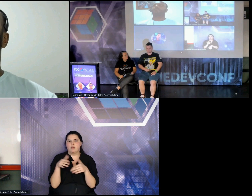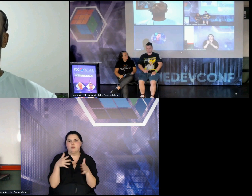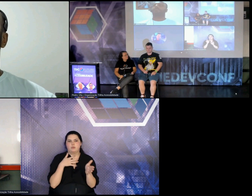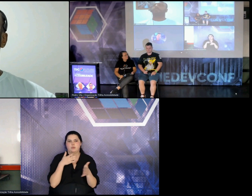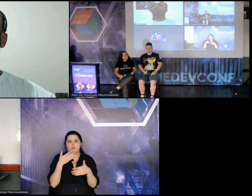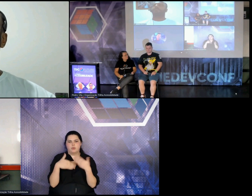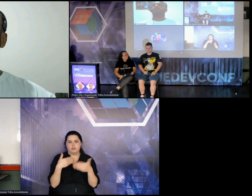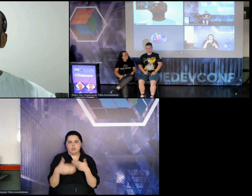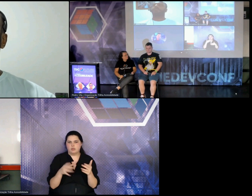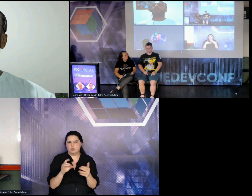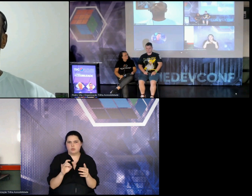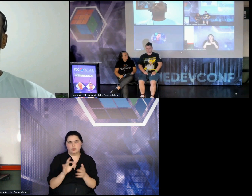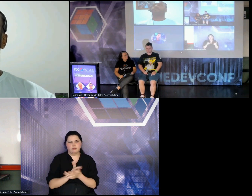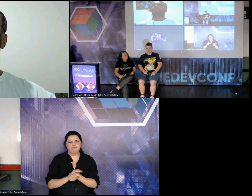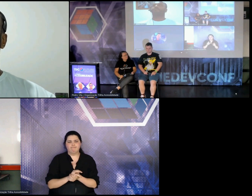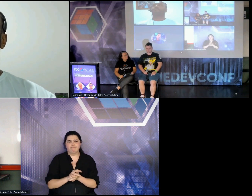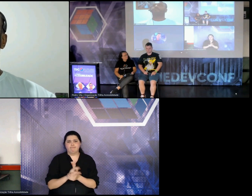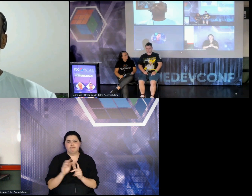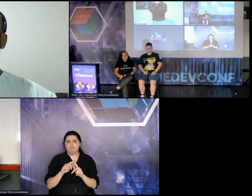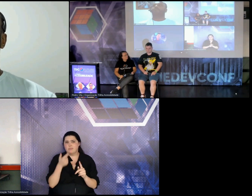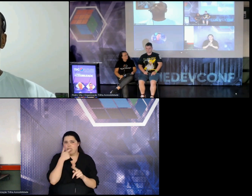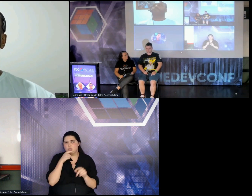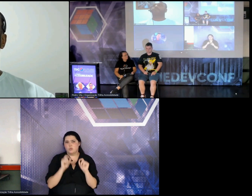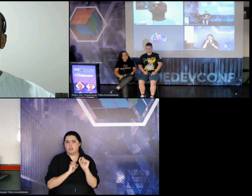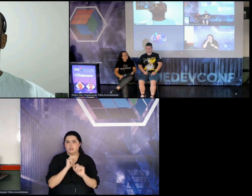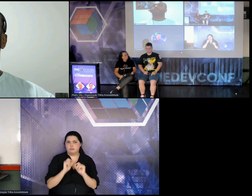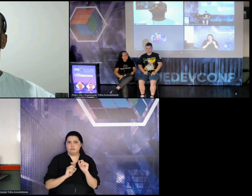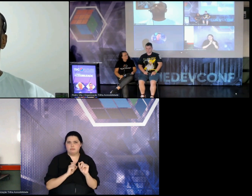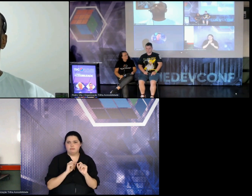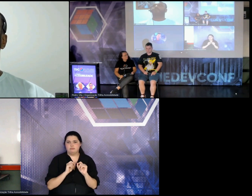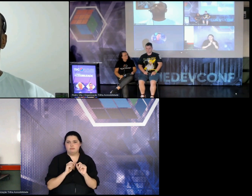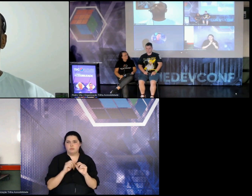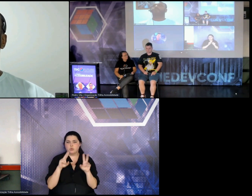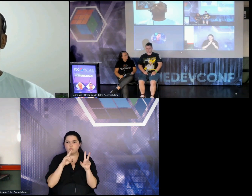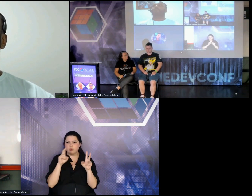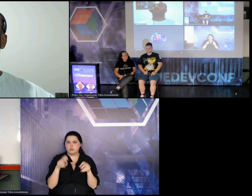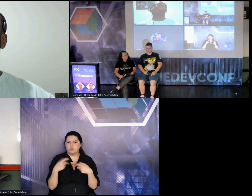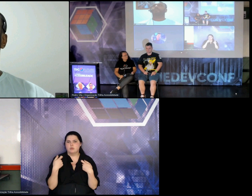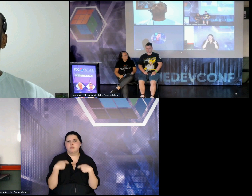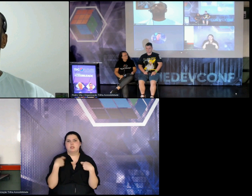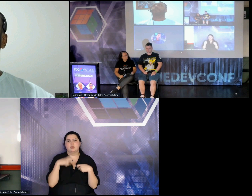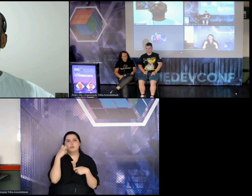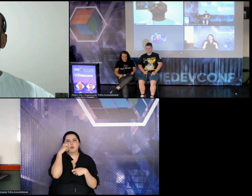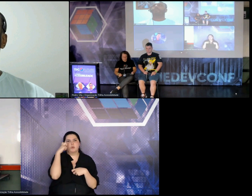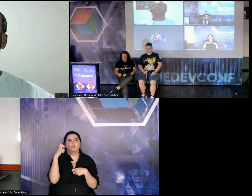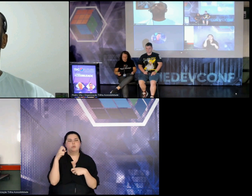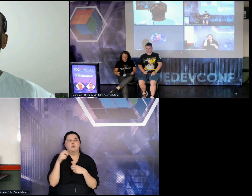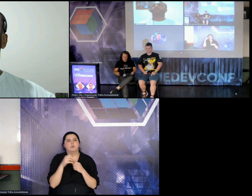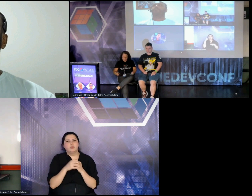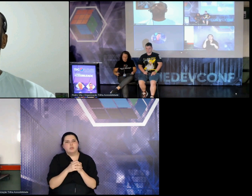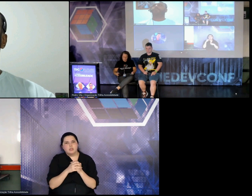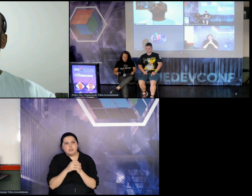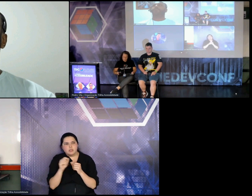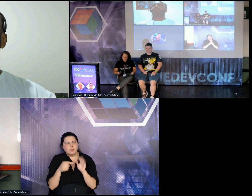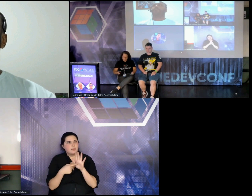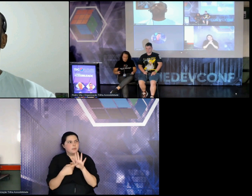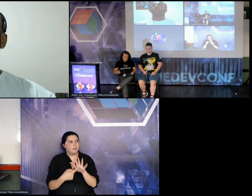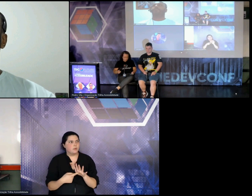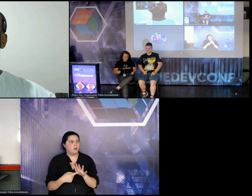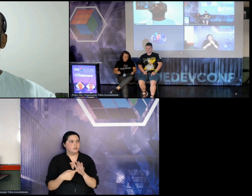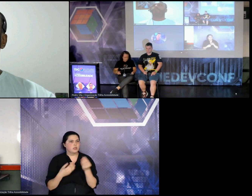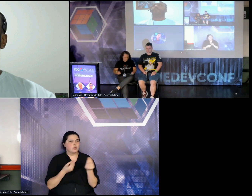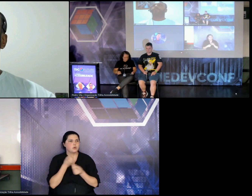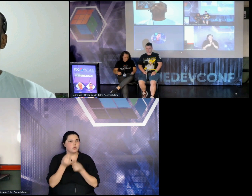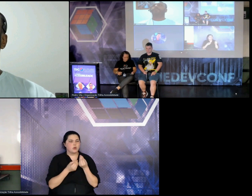né, da criação, mas eu acho que o tema ele deve ser uma cultura que vai costurar todos